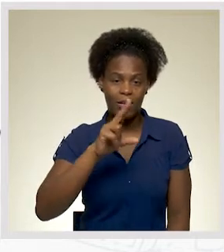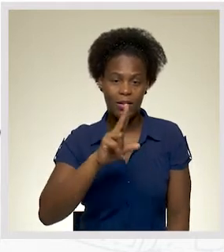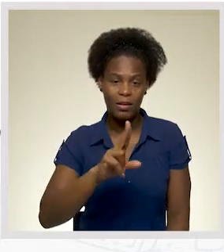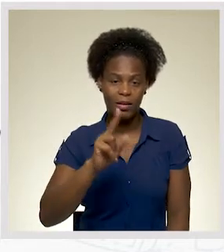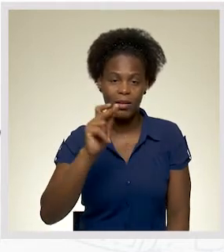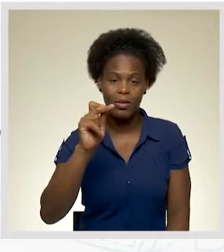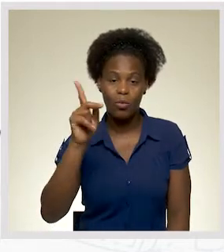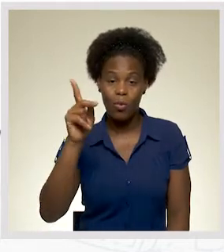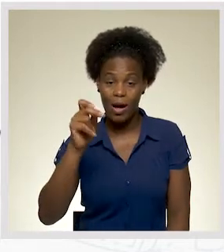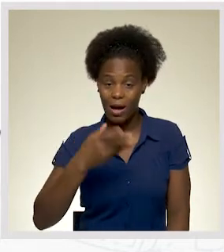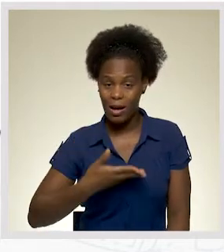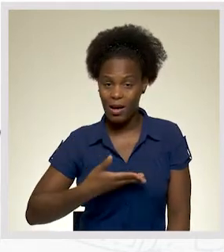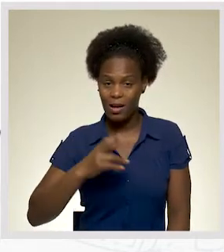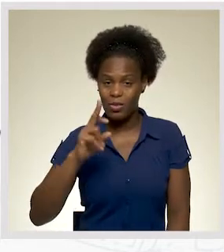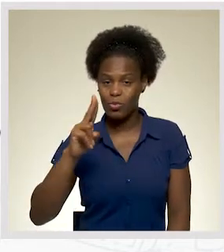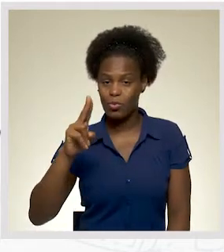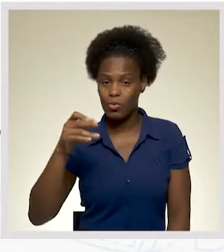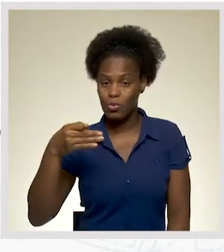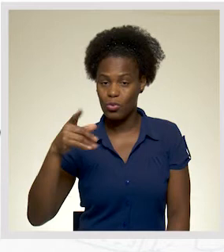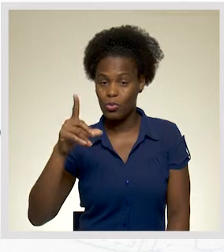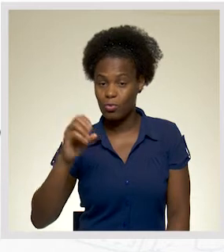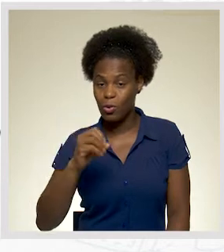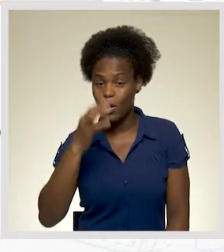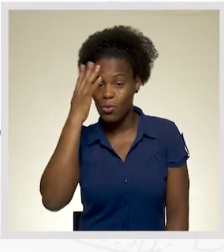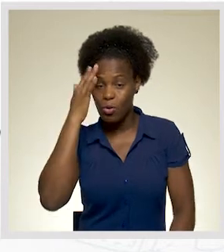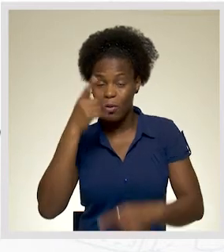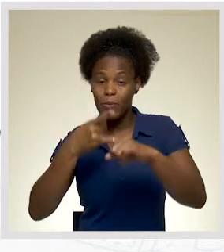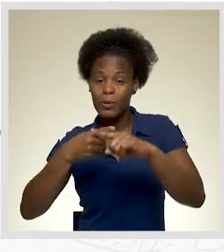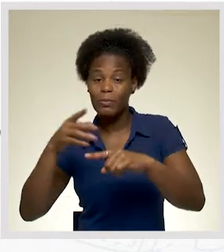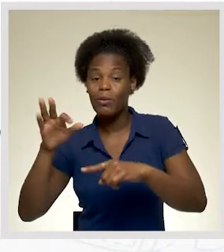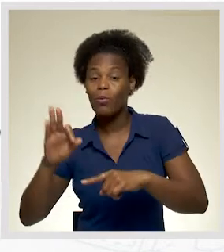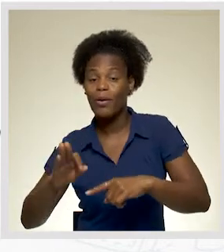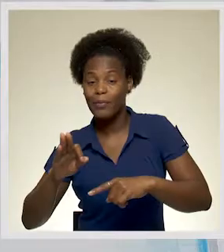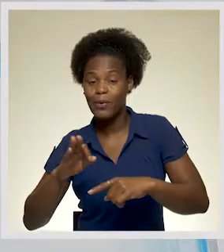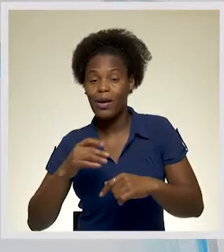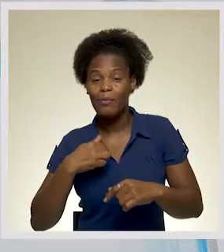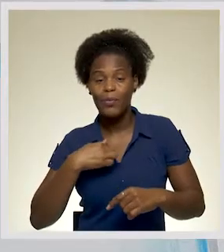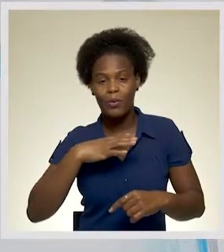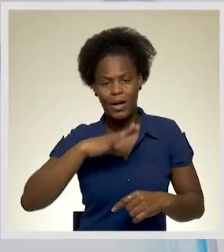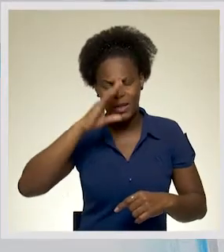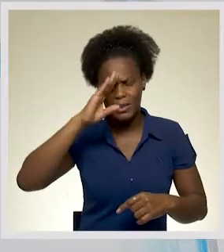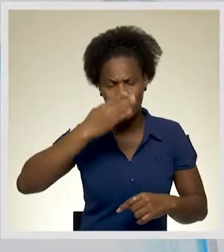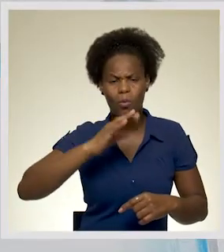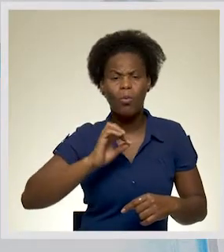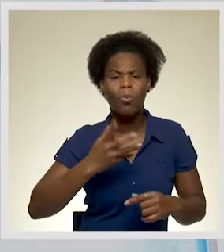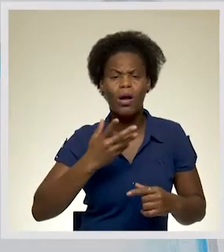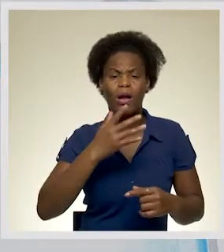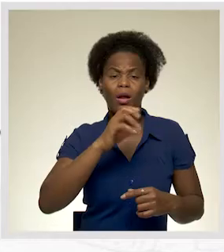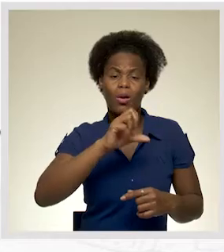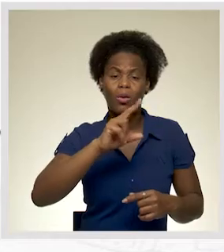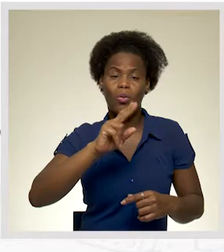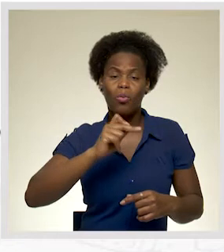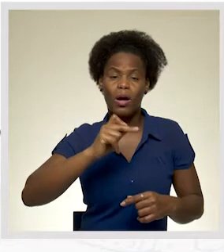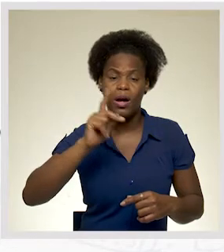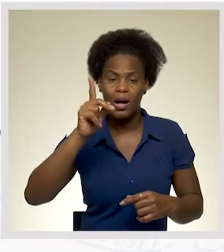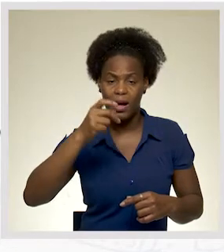basta multiplicar esse número por 4. Então, eu quero saber o quádruplo do 6, então